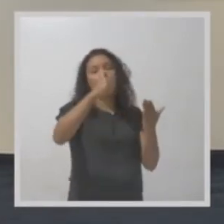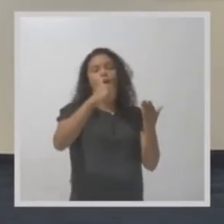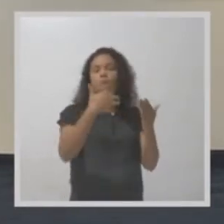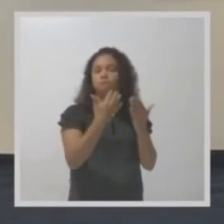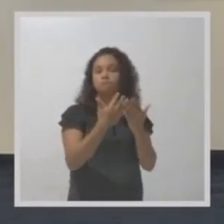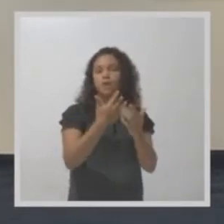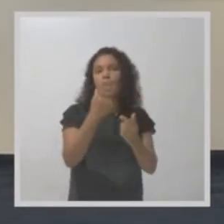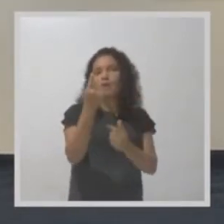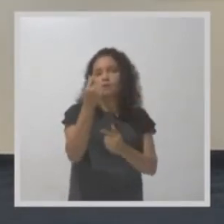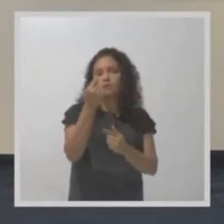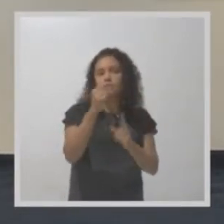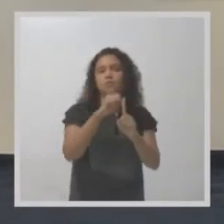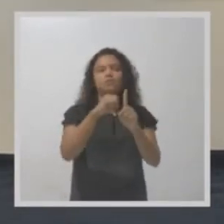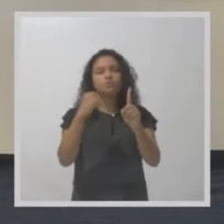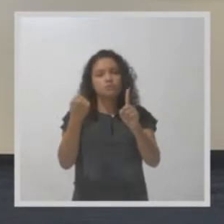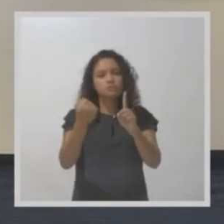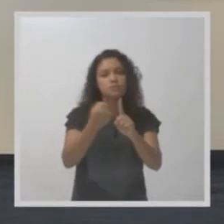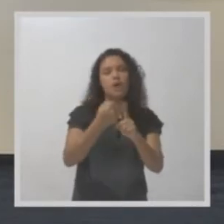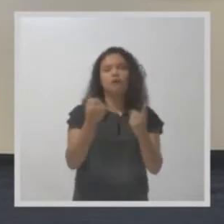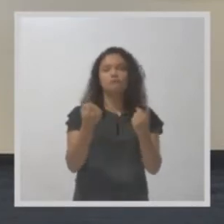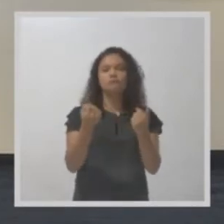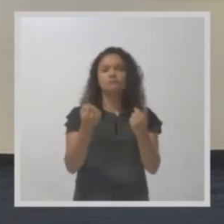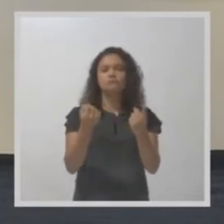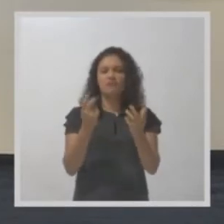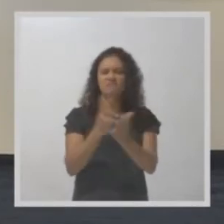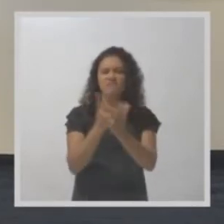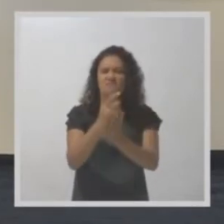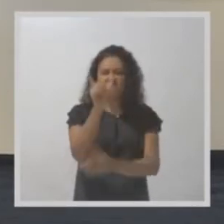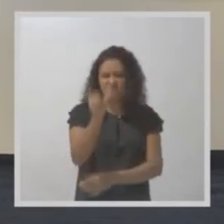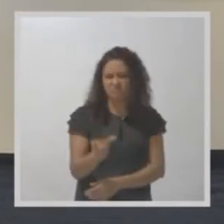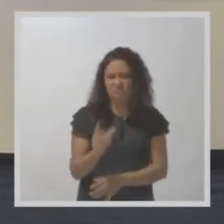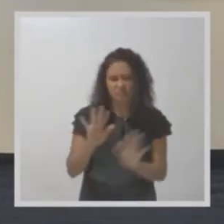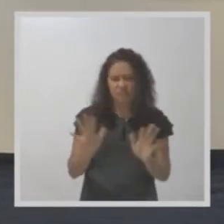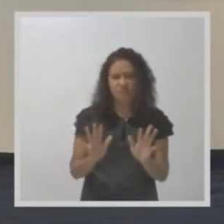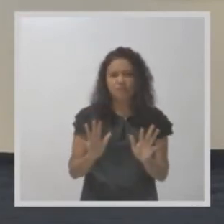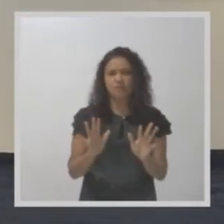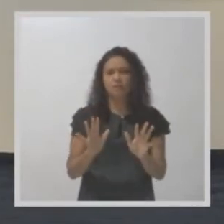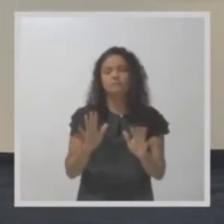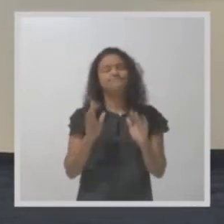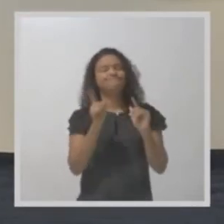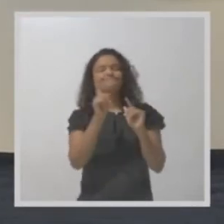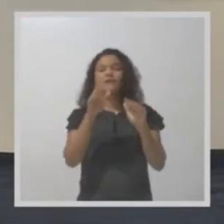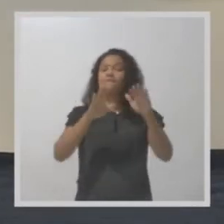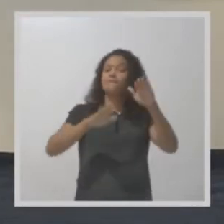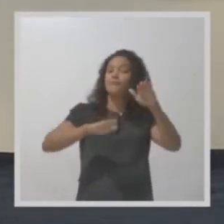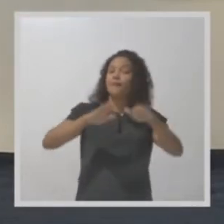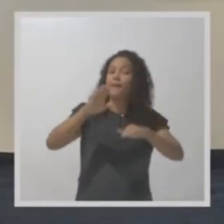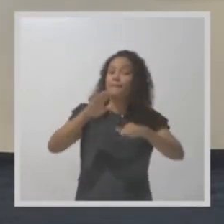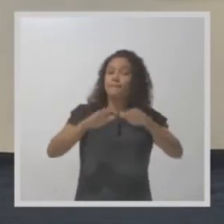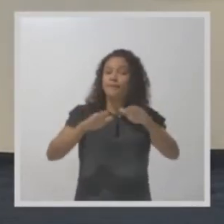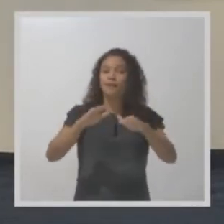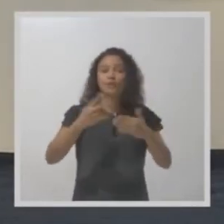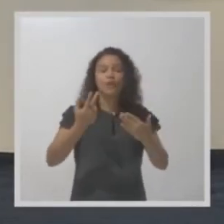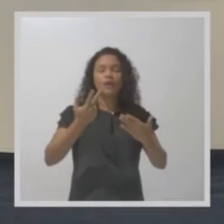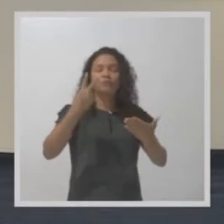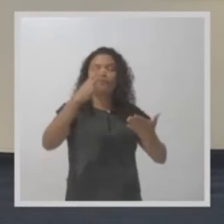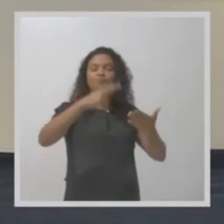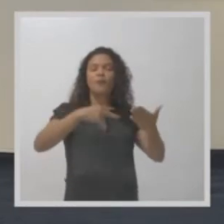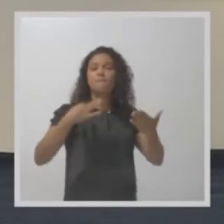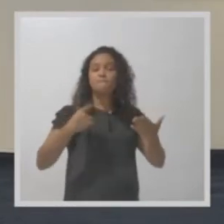Isso é sempre da mesma forma por todas as pessoas? Não, porque depende também muito da leitura,